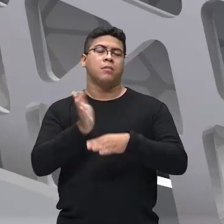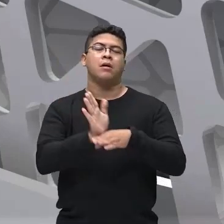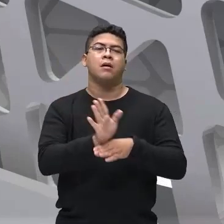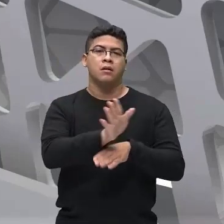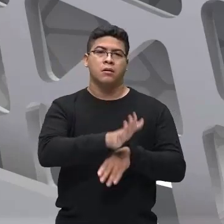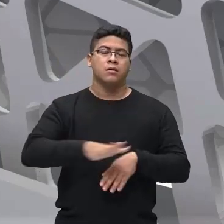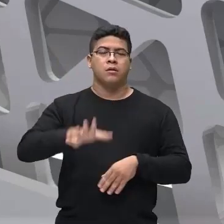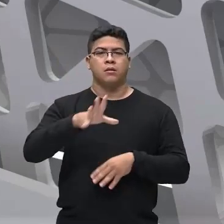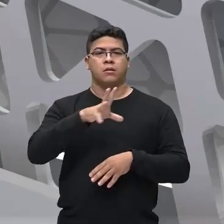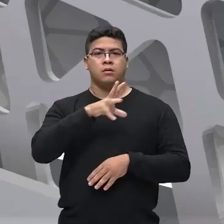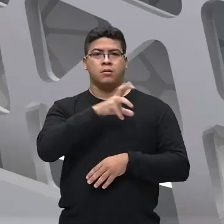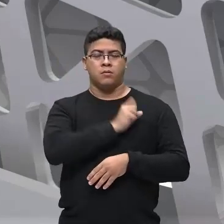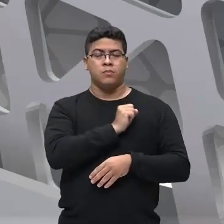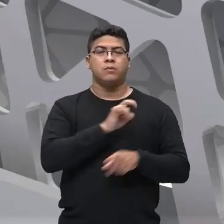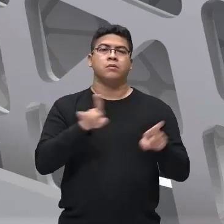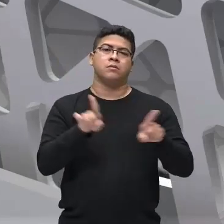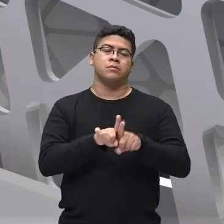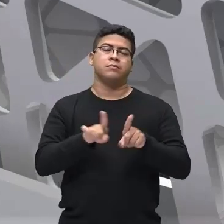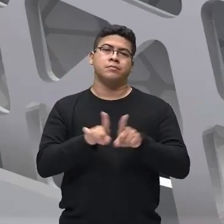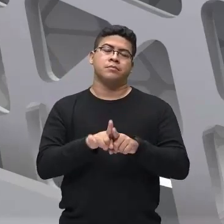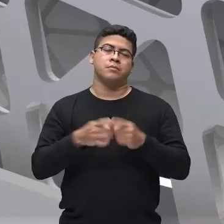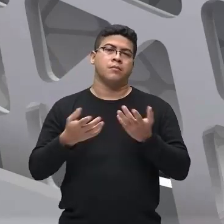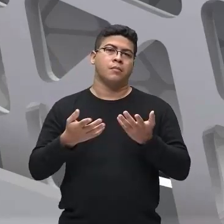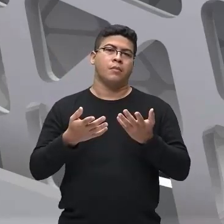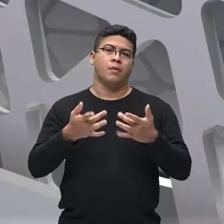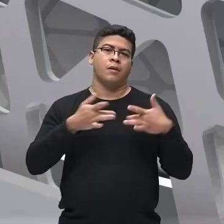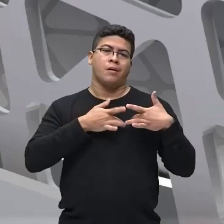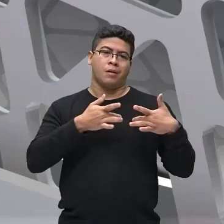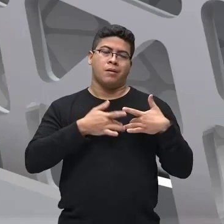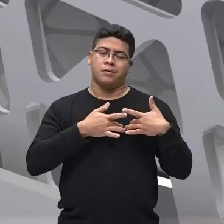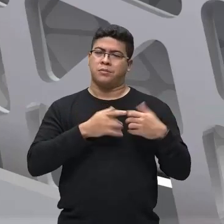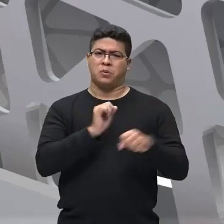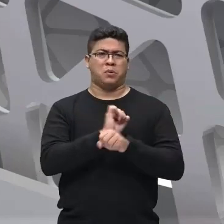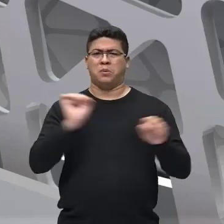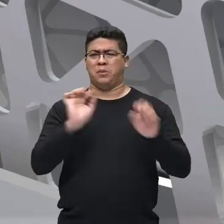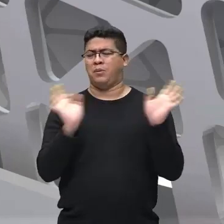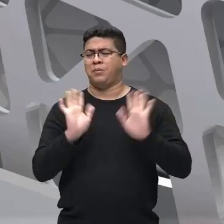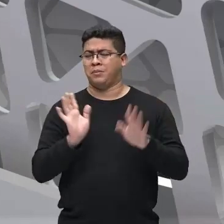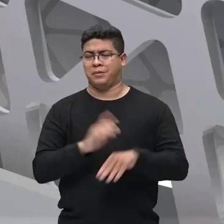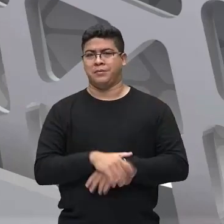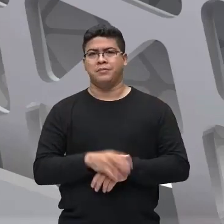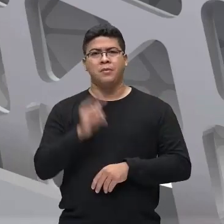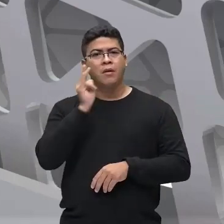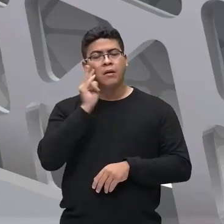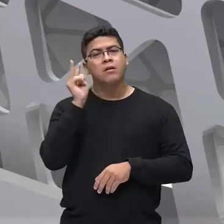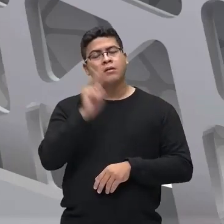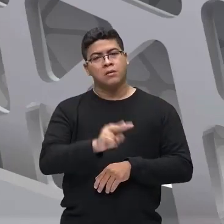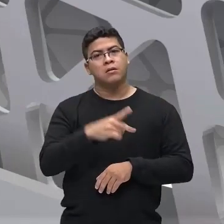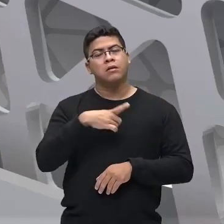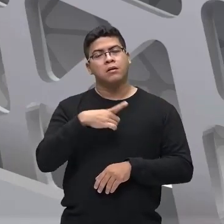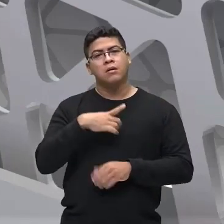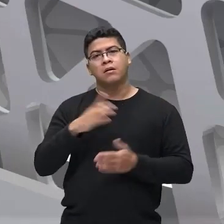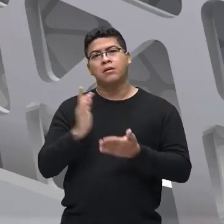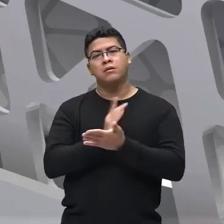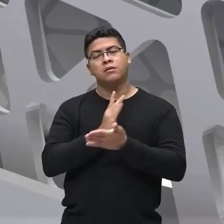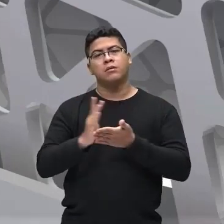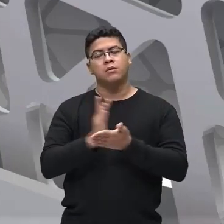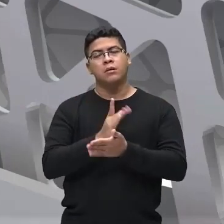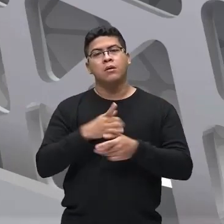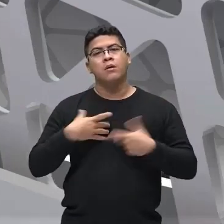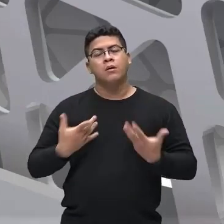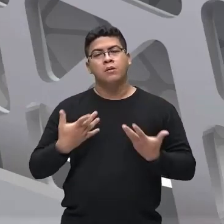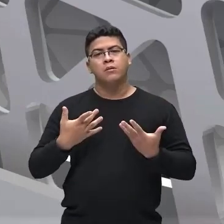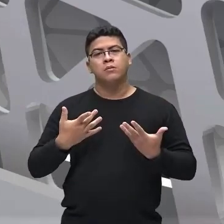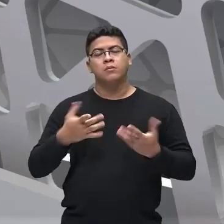Mas, gente, eu quero dizer para vocês, não é impossível. Vocês viram que nestas doutrinas religiosas que nós